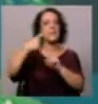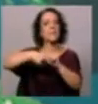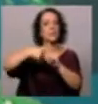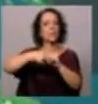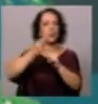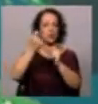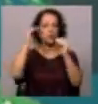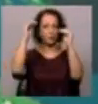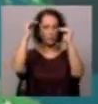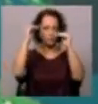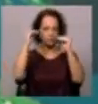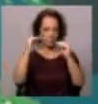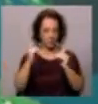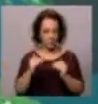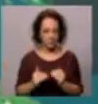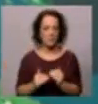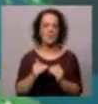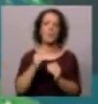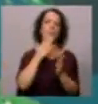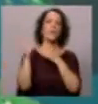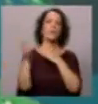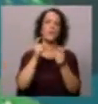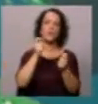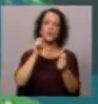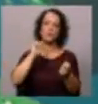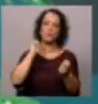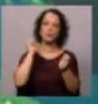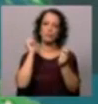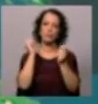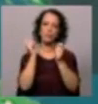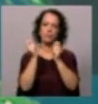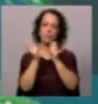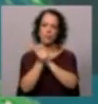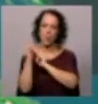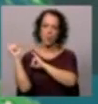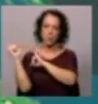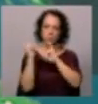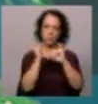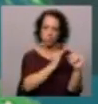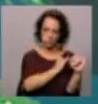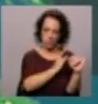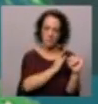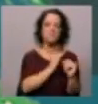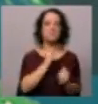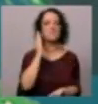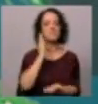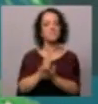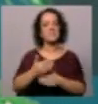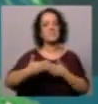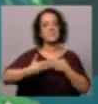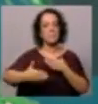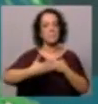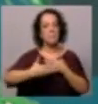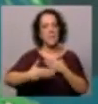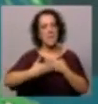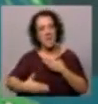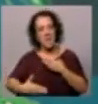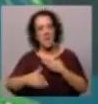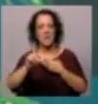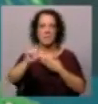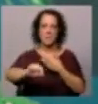temperatura, com o vento já a rodar para o quadrante oeste e as temperaturas tendem durante até ao final da semana e para